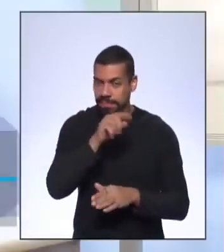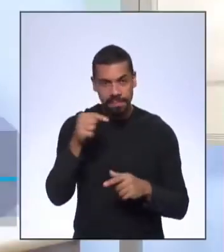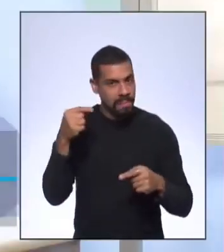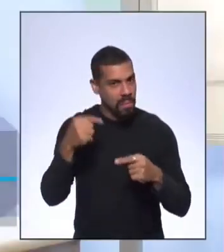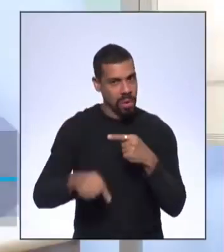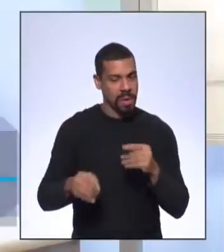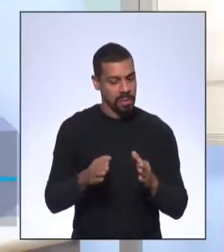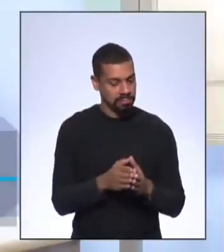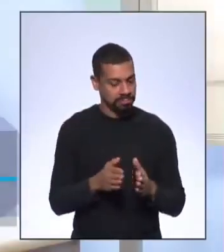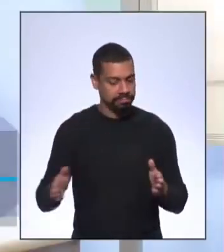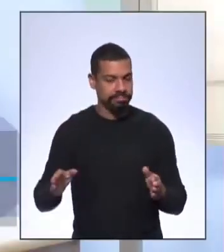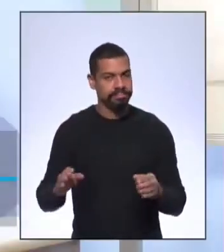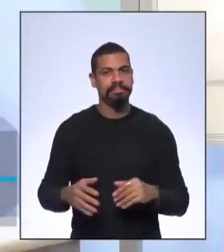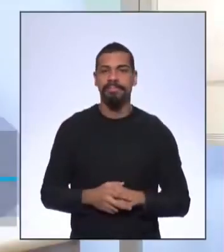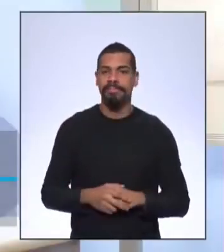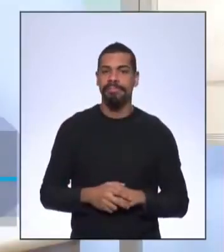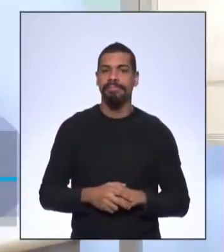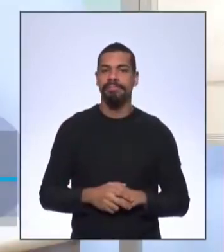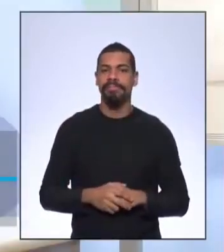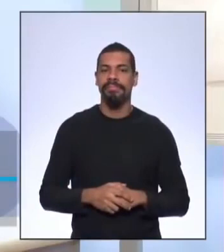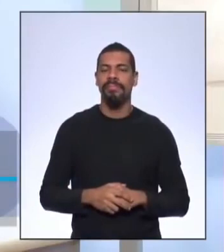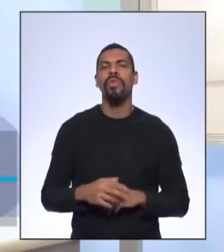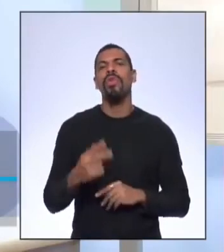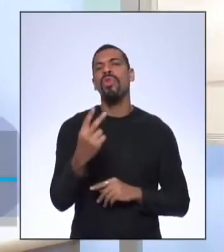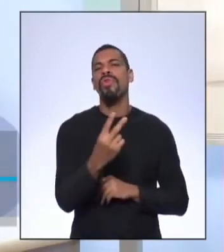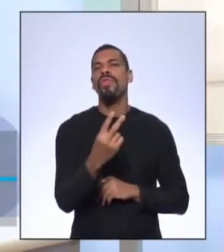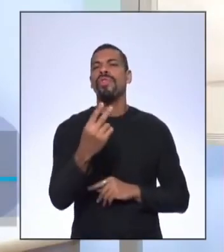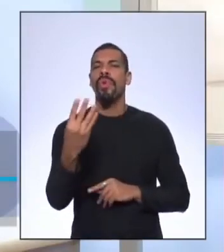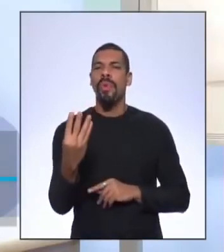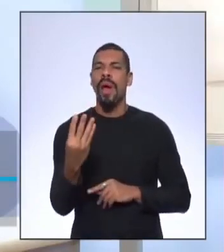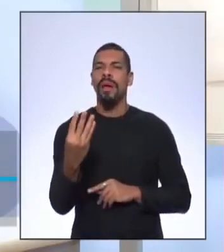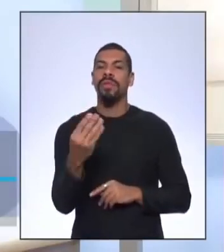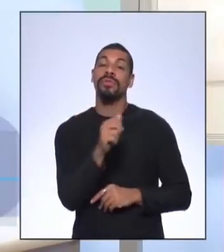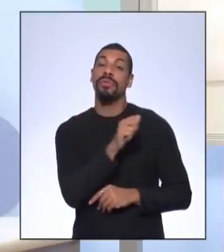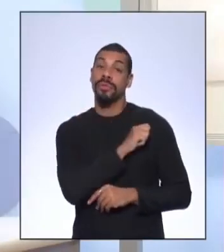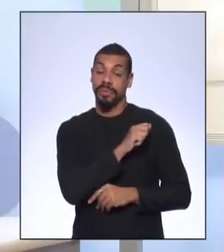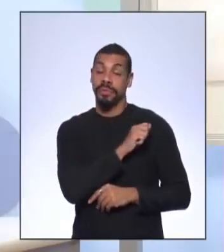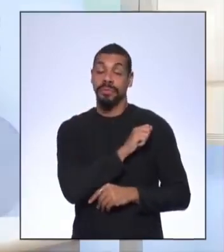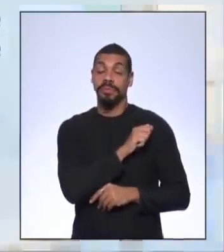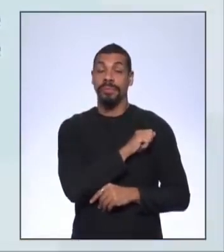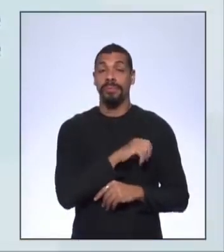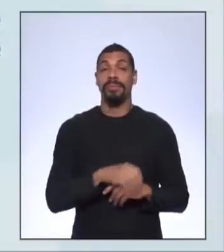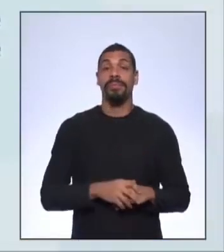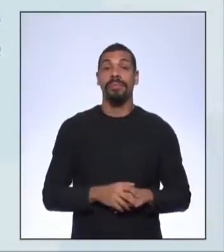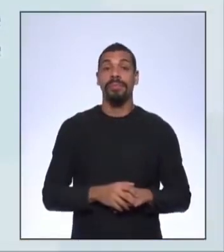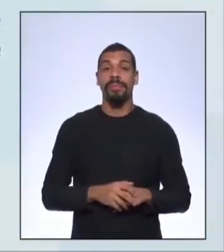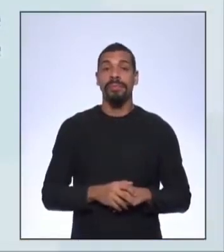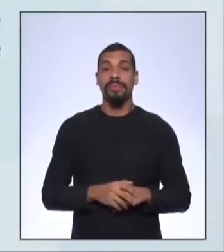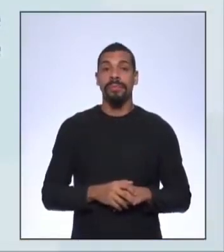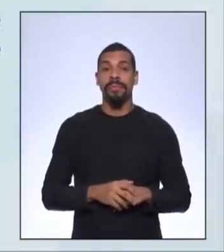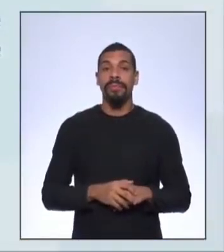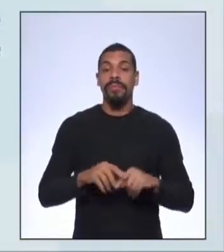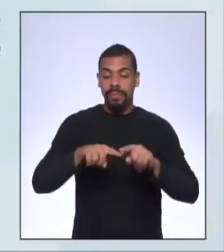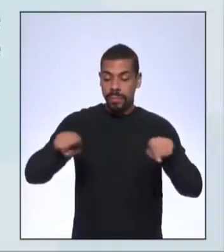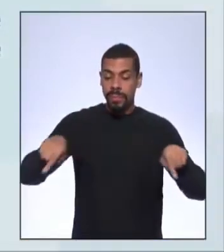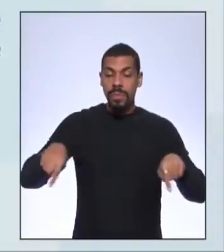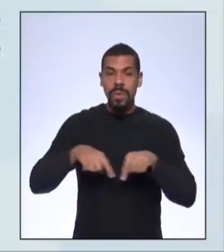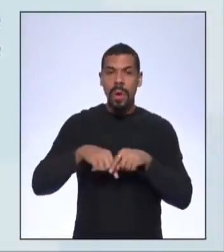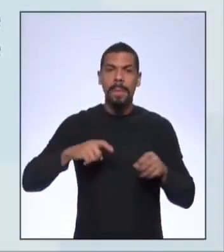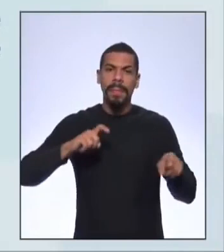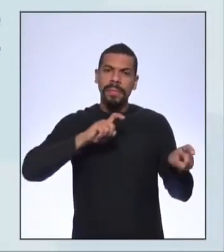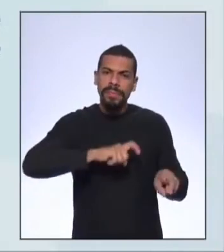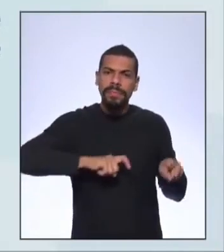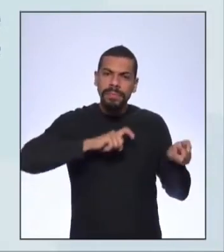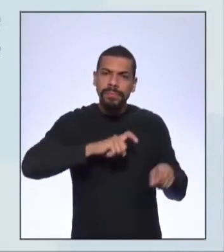no próximo ali, né, os outros 24 que representavam, né? E os outros 24 para o interior. Então